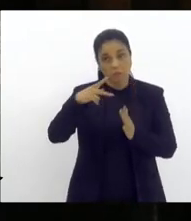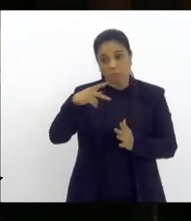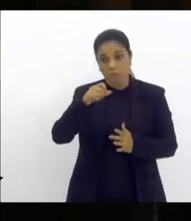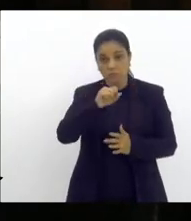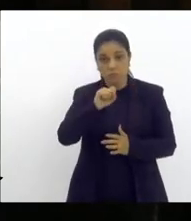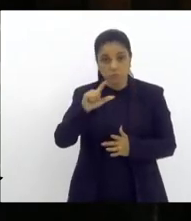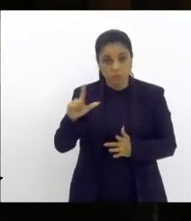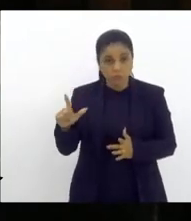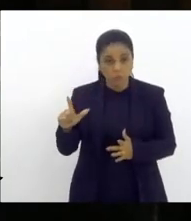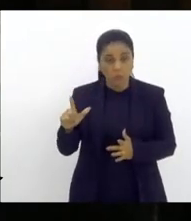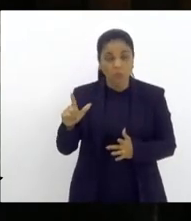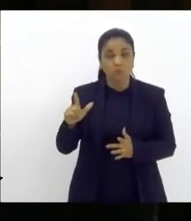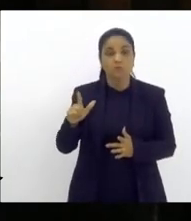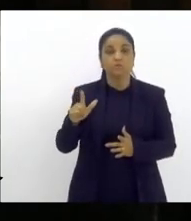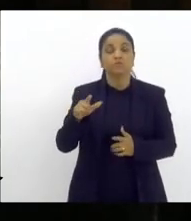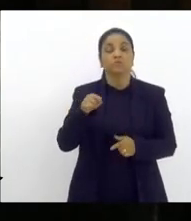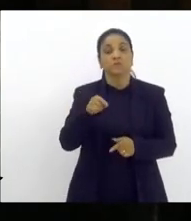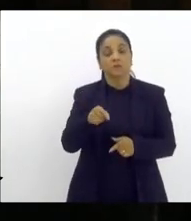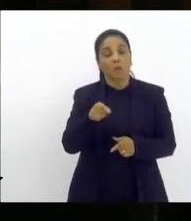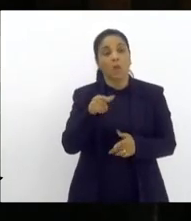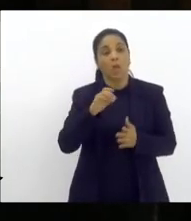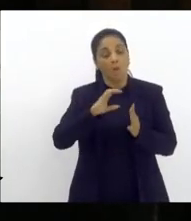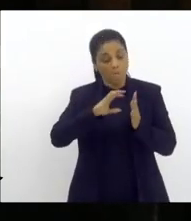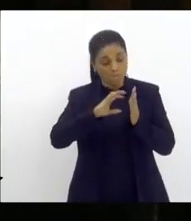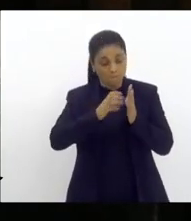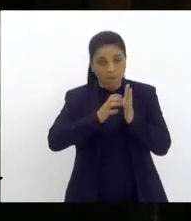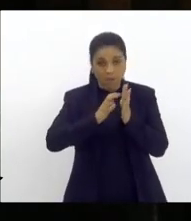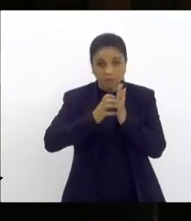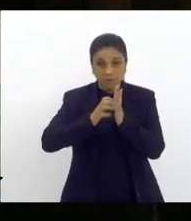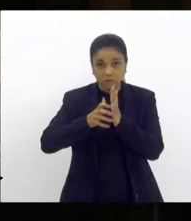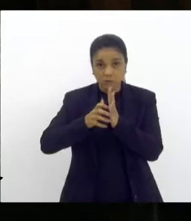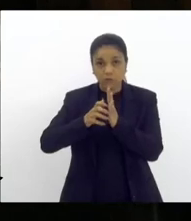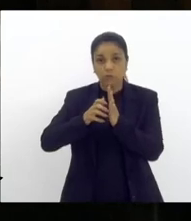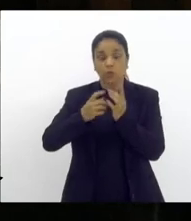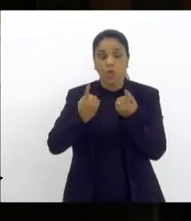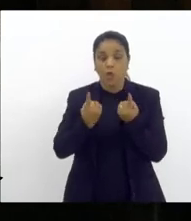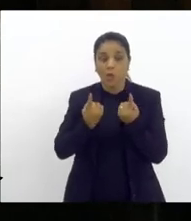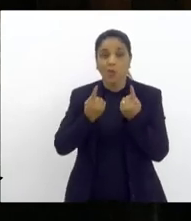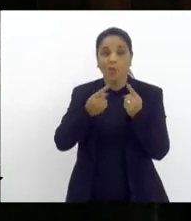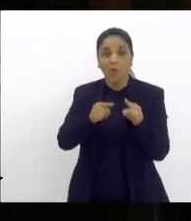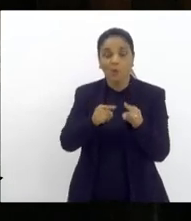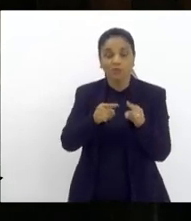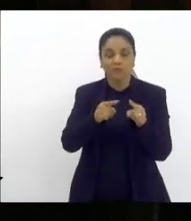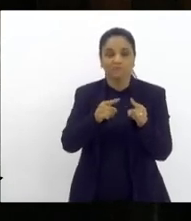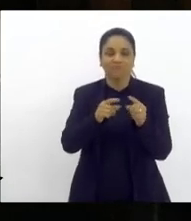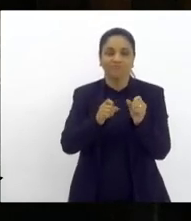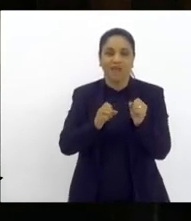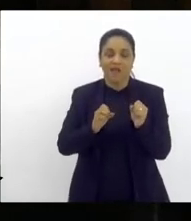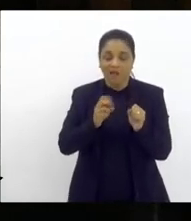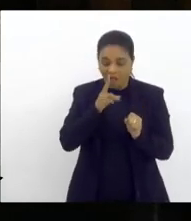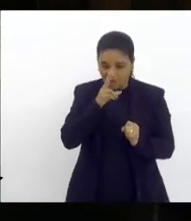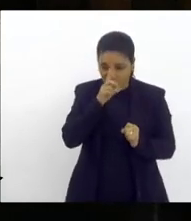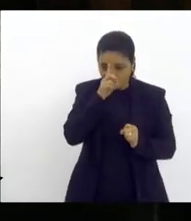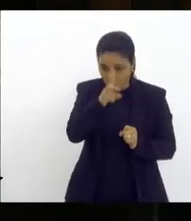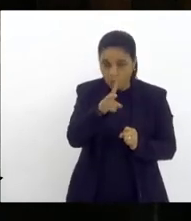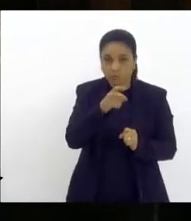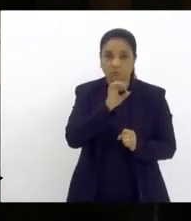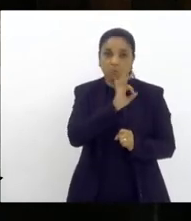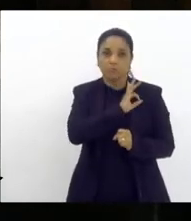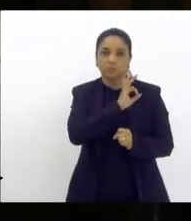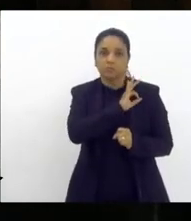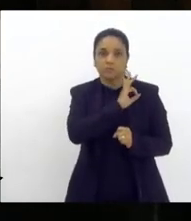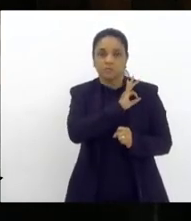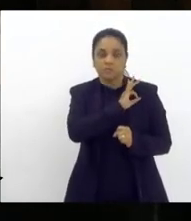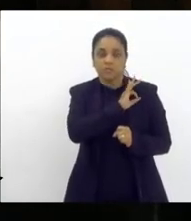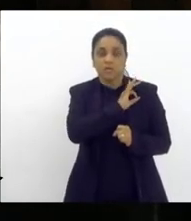é o partido que recrimina em todos os momentos a nossa força policial que recrimina a